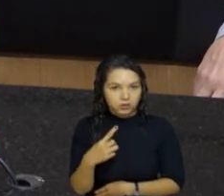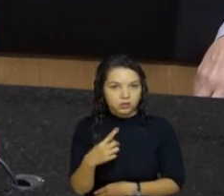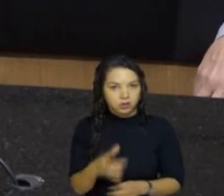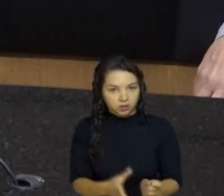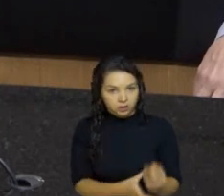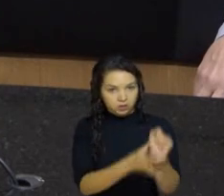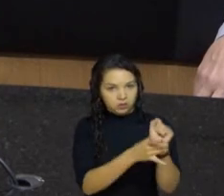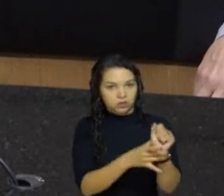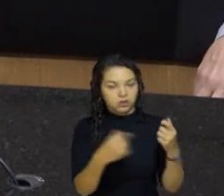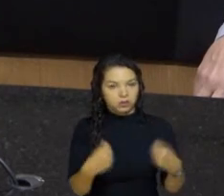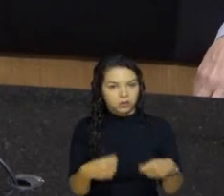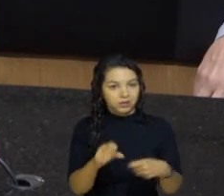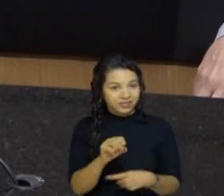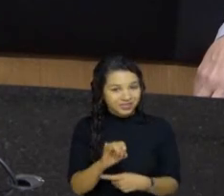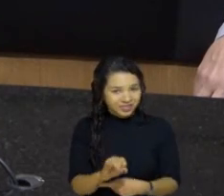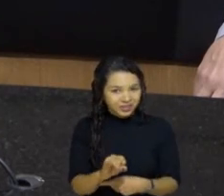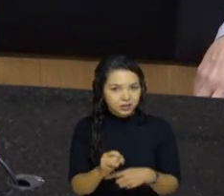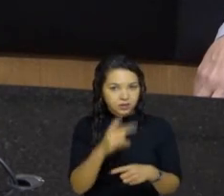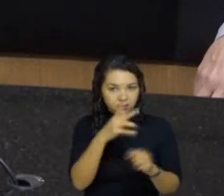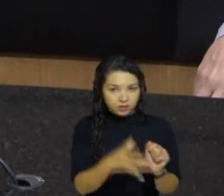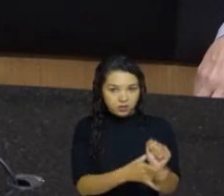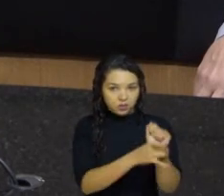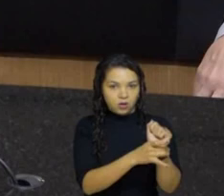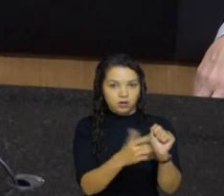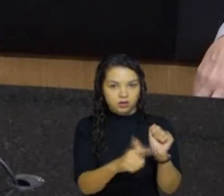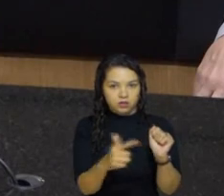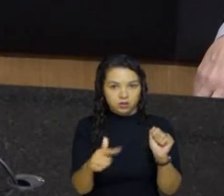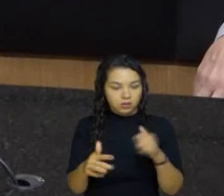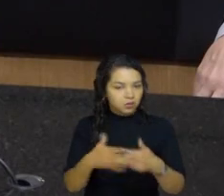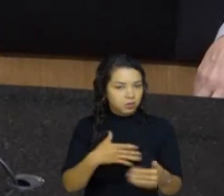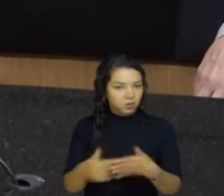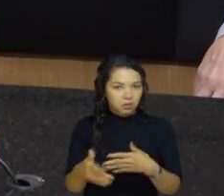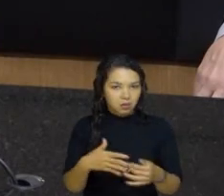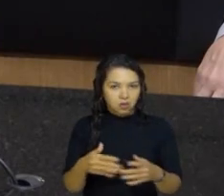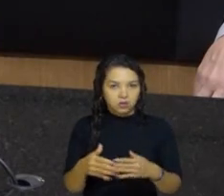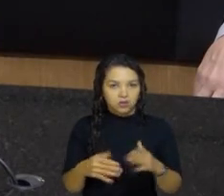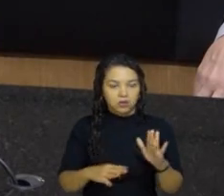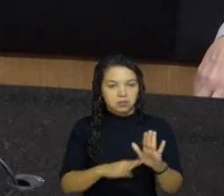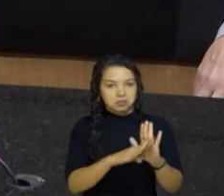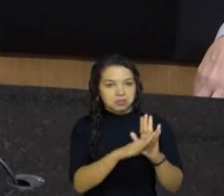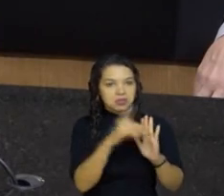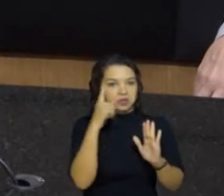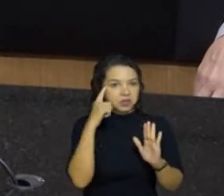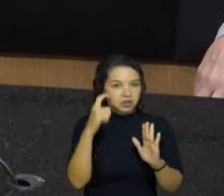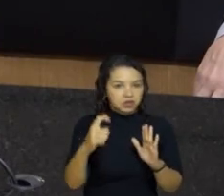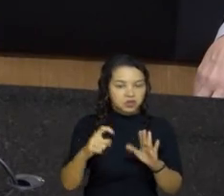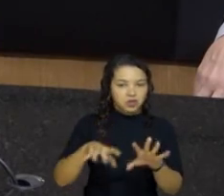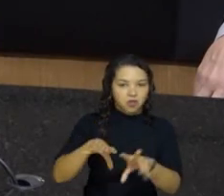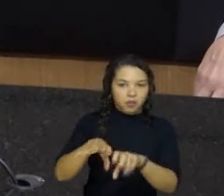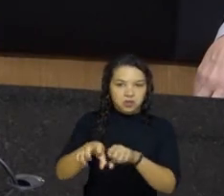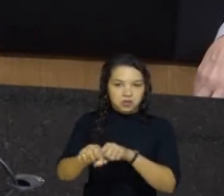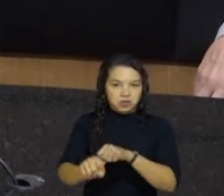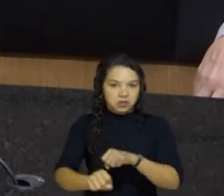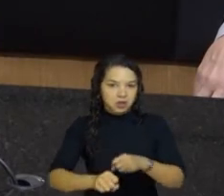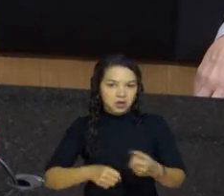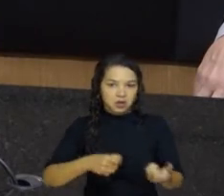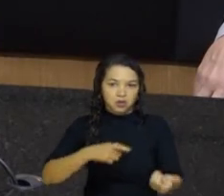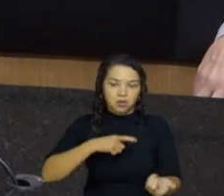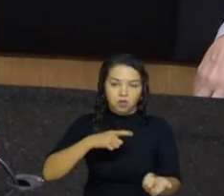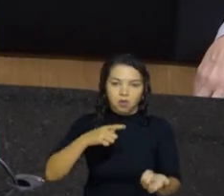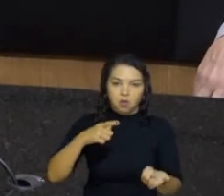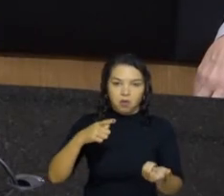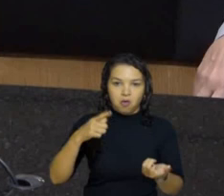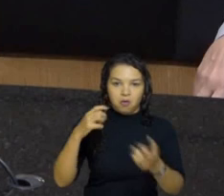segurança. Se as pessoas não tiverem segurança, não adianta ter a maior graduação, ser o maior cientista, ser o maior empresário, ou ser